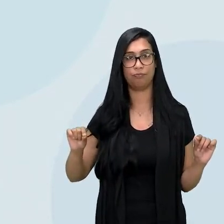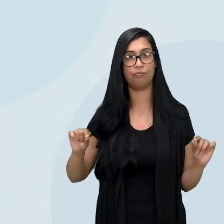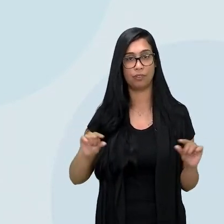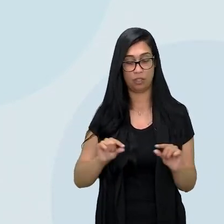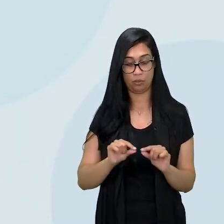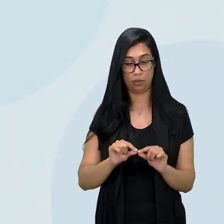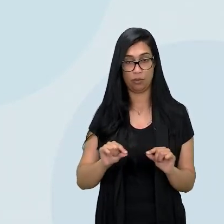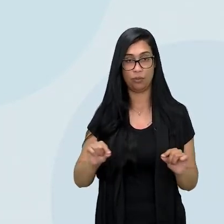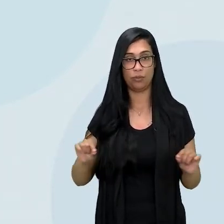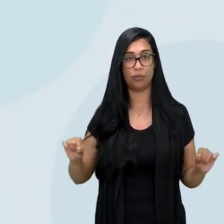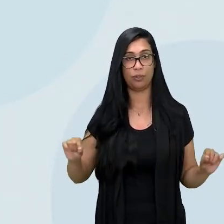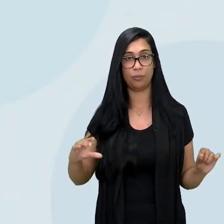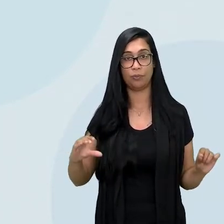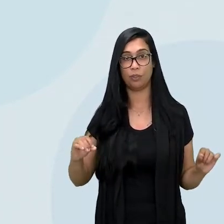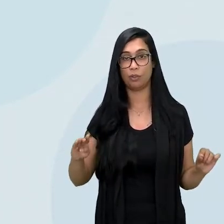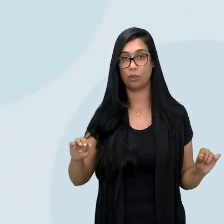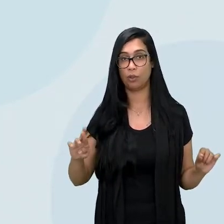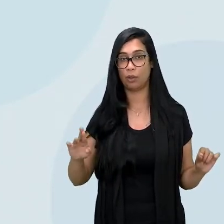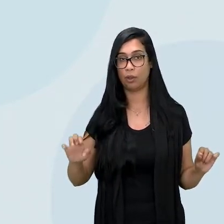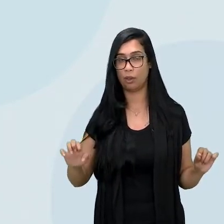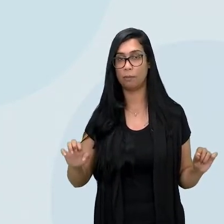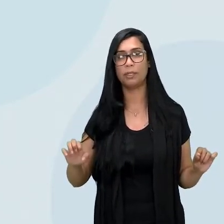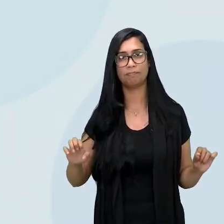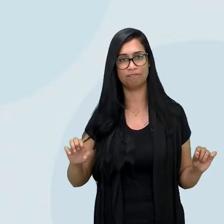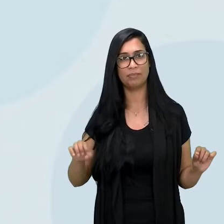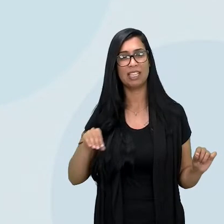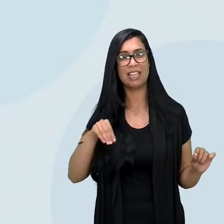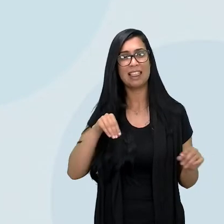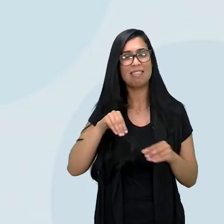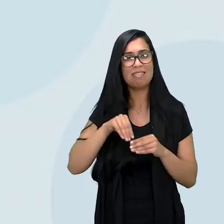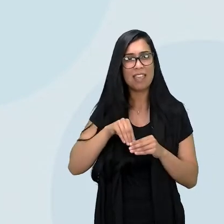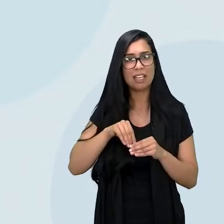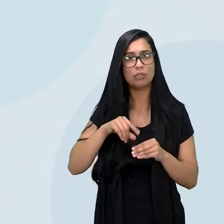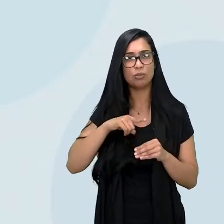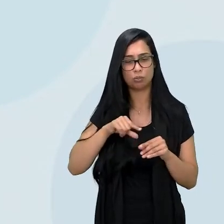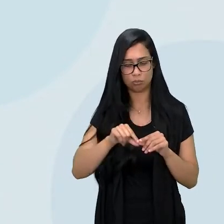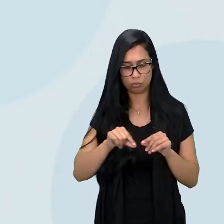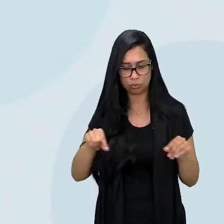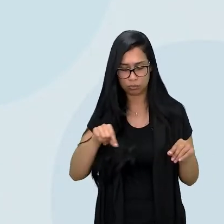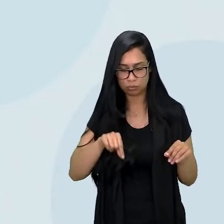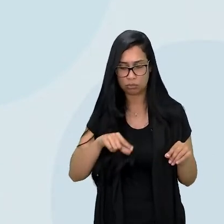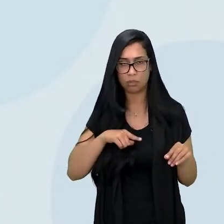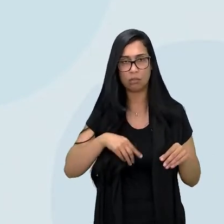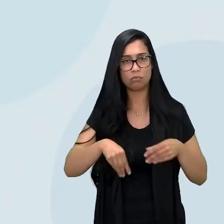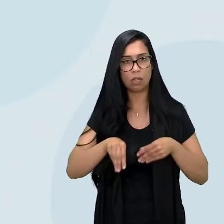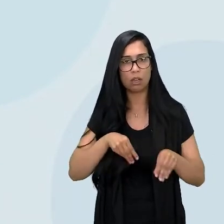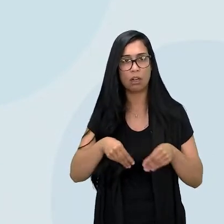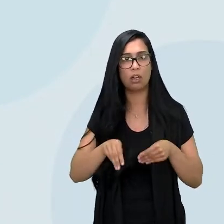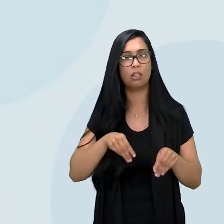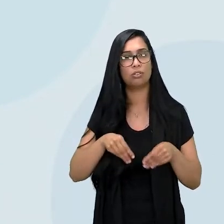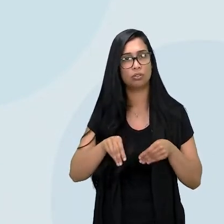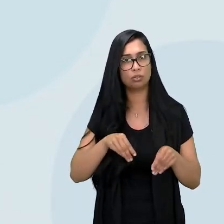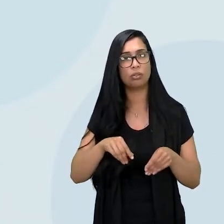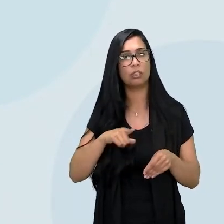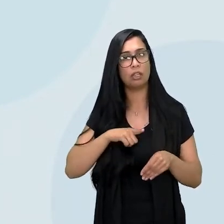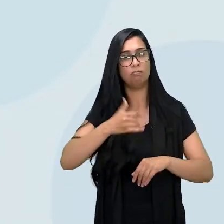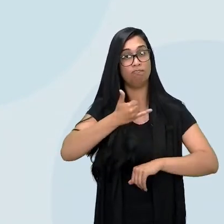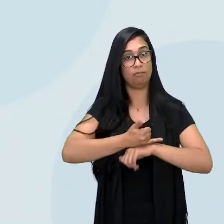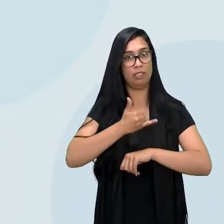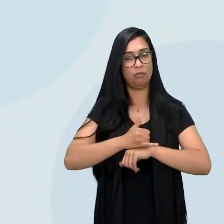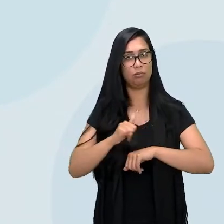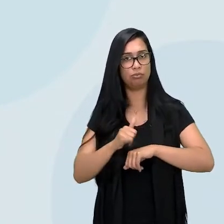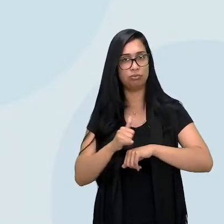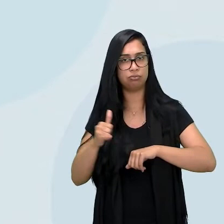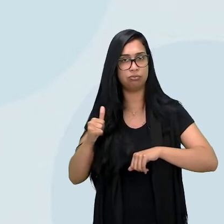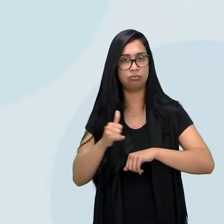de fora aqui é um plástico, né? Uma borracha. Então, os fios têm uma parte interna que é formada por metais e a